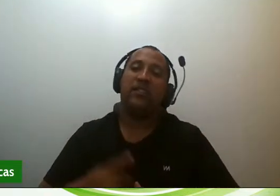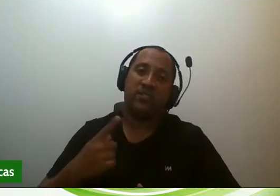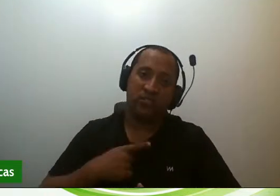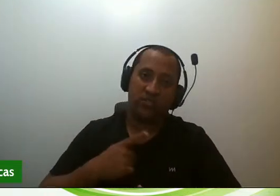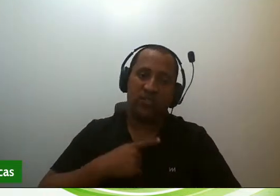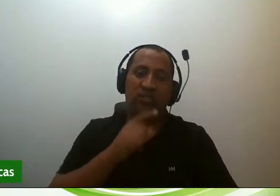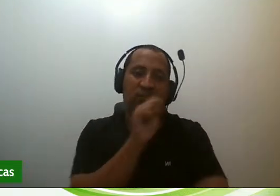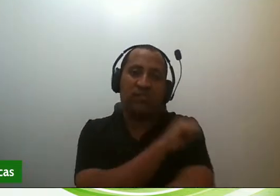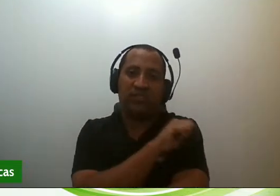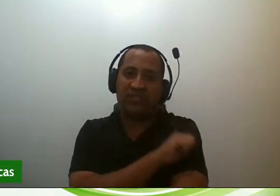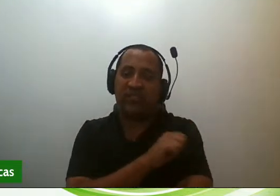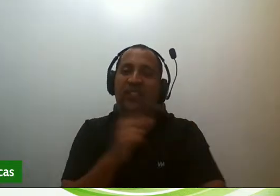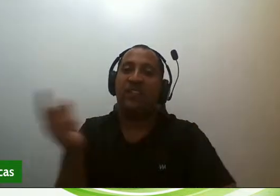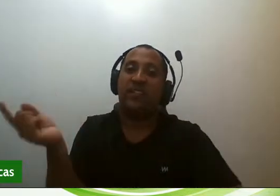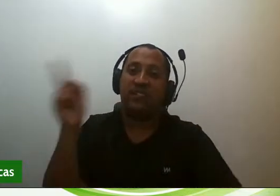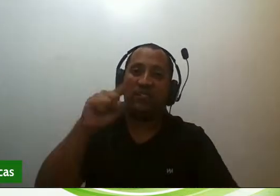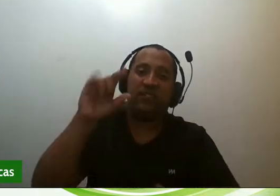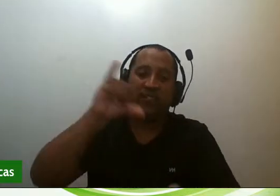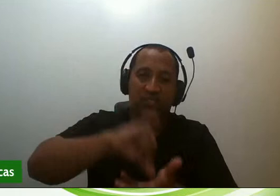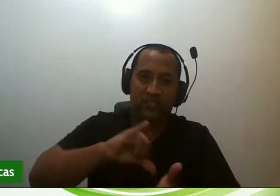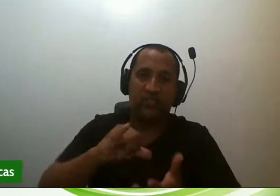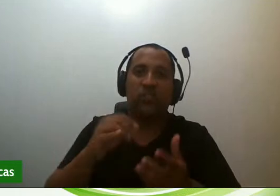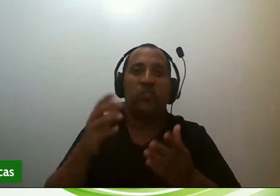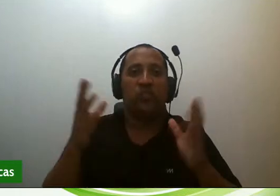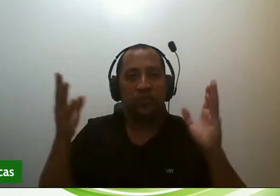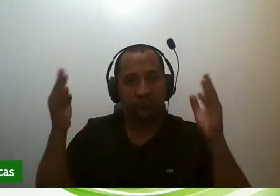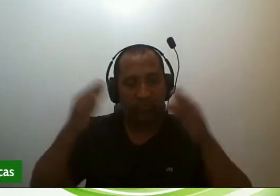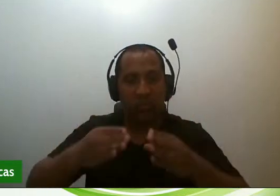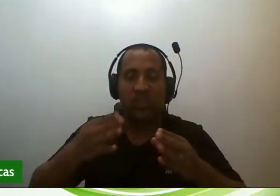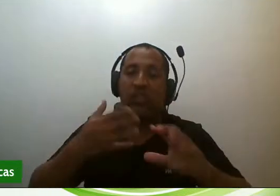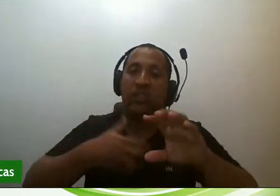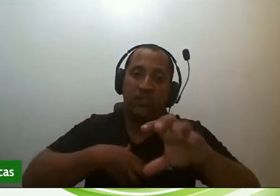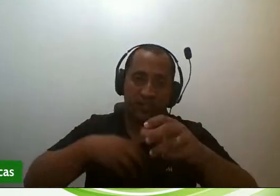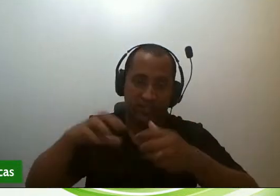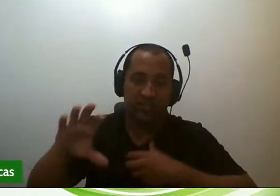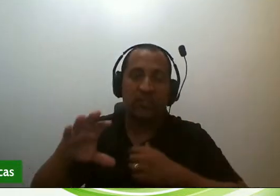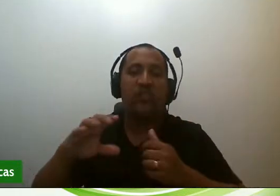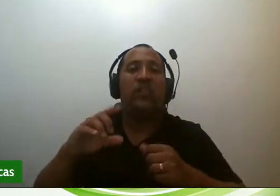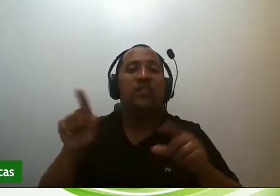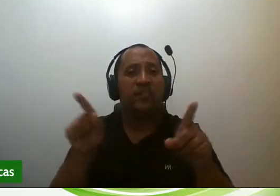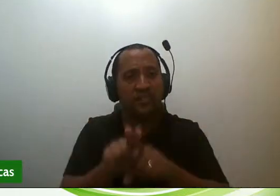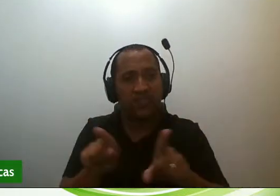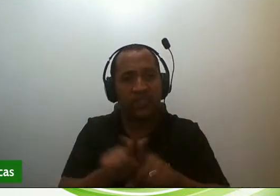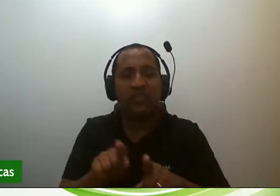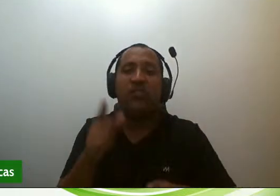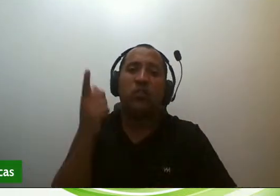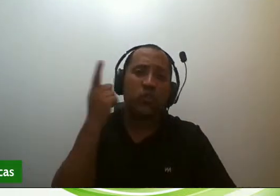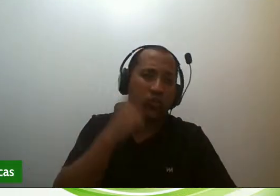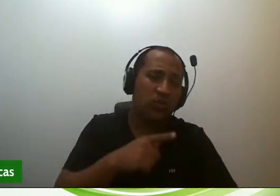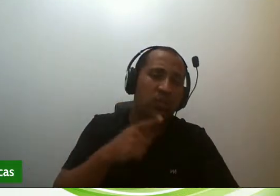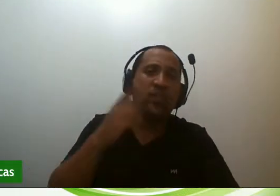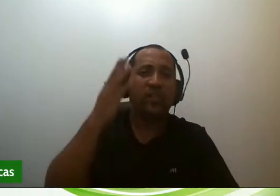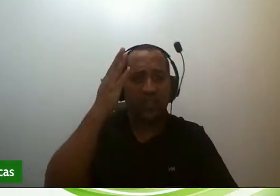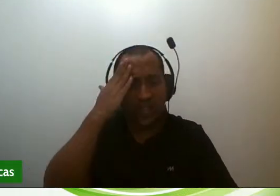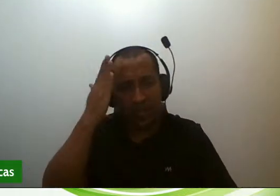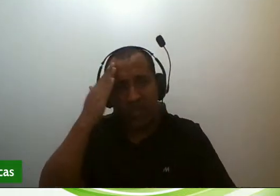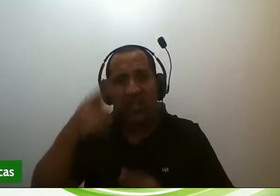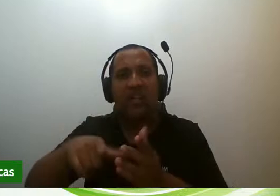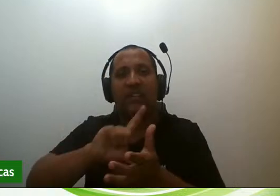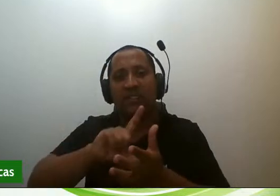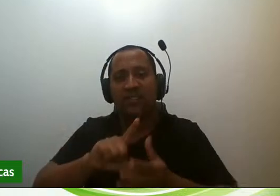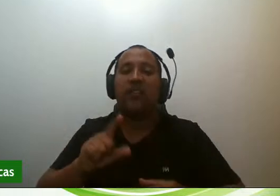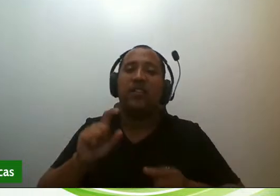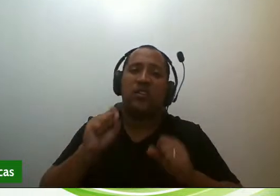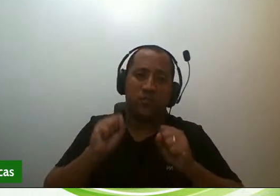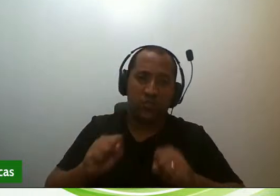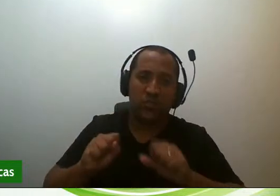aluno para a centralidade do processo, usando a empatia, passaria também por considerar seus saberes prévios? Buscar